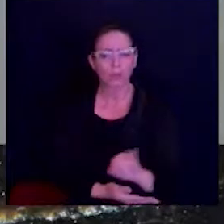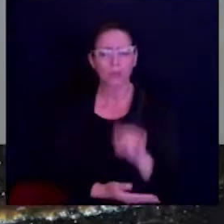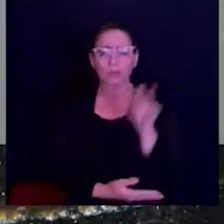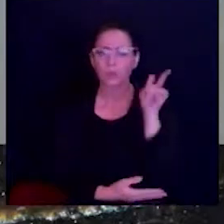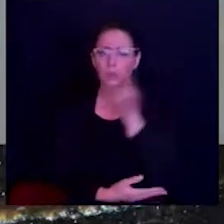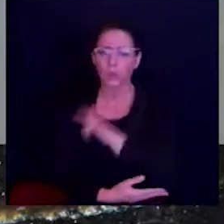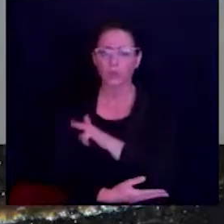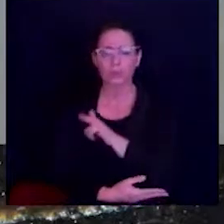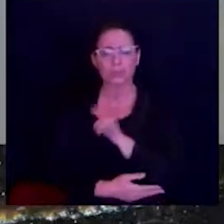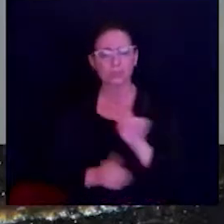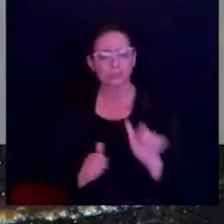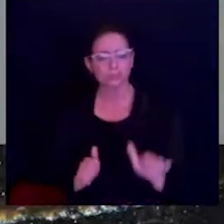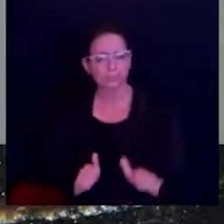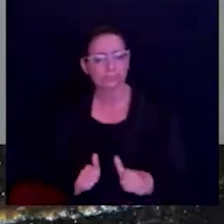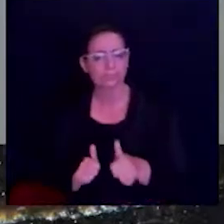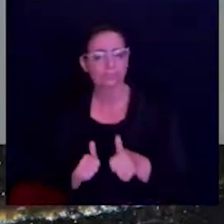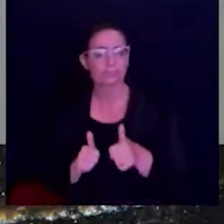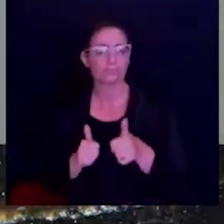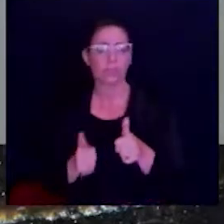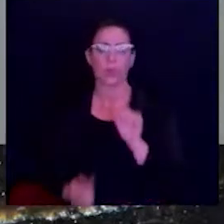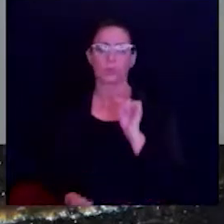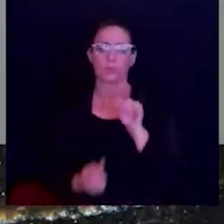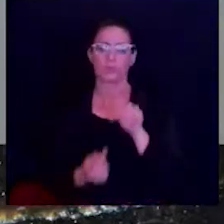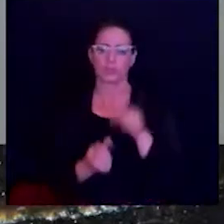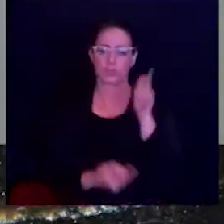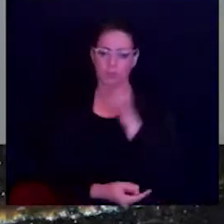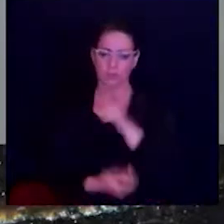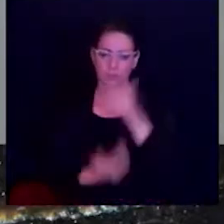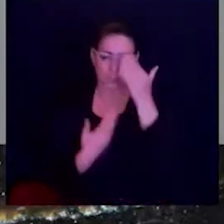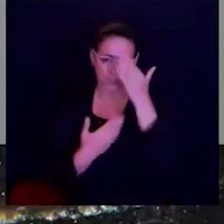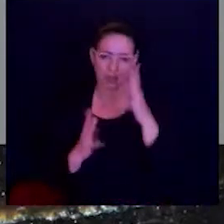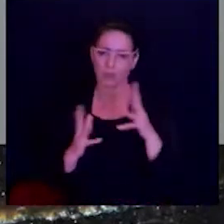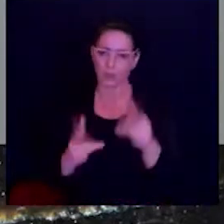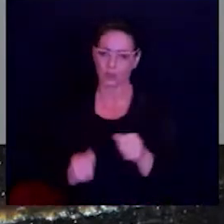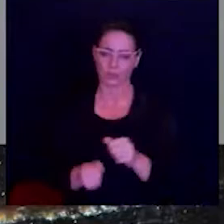elevado e tão nobre objetivo. Muito obrigado a todos.